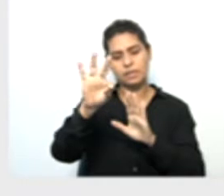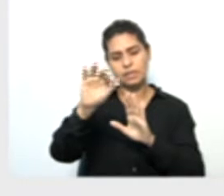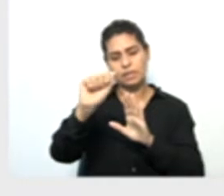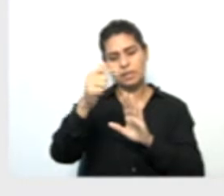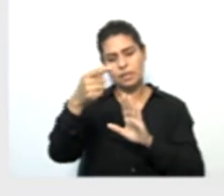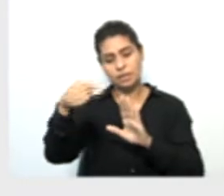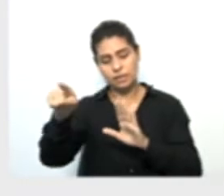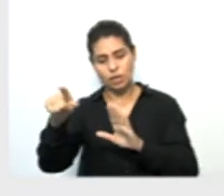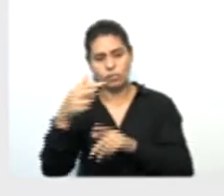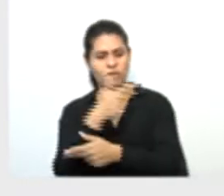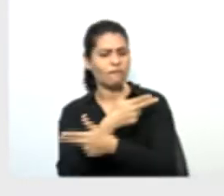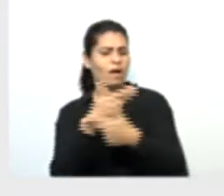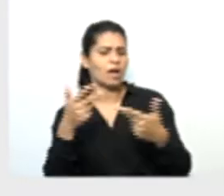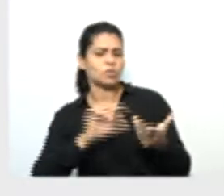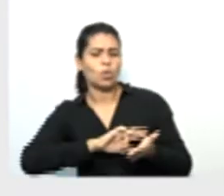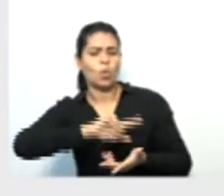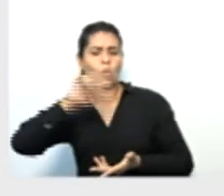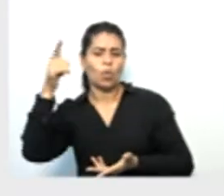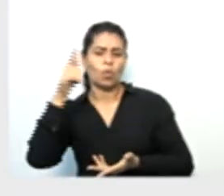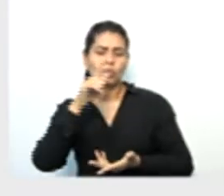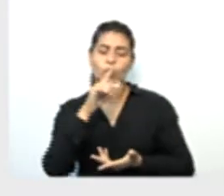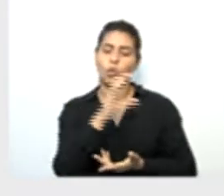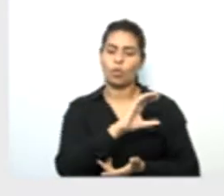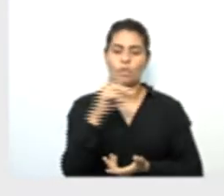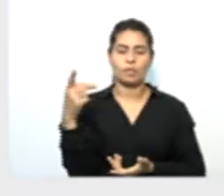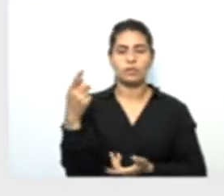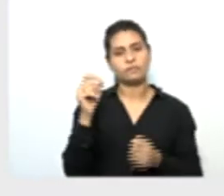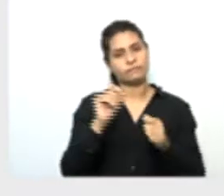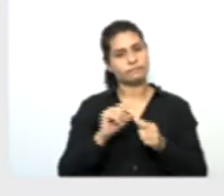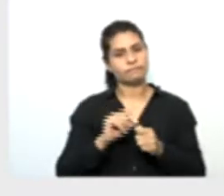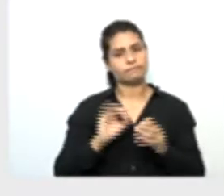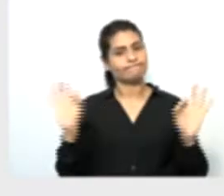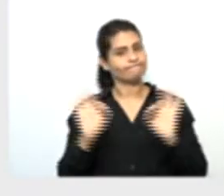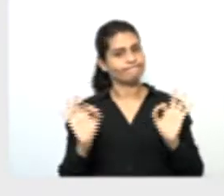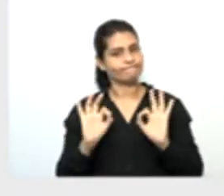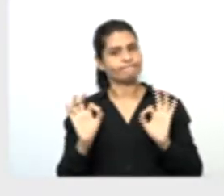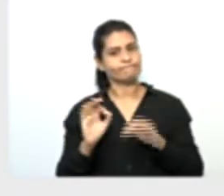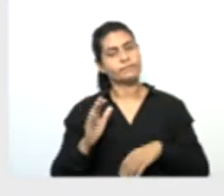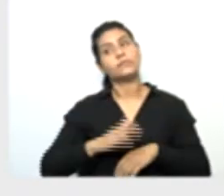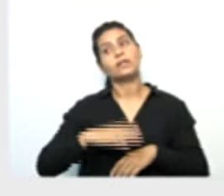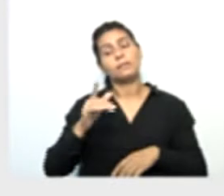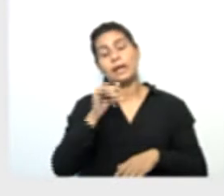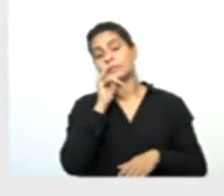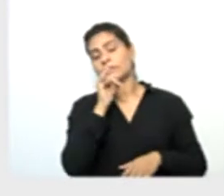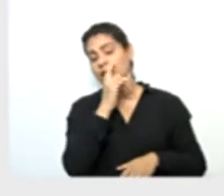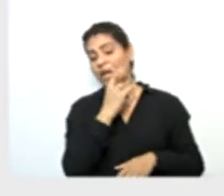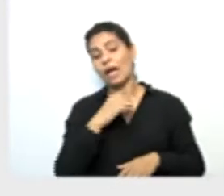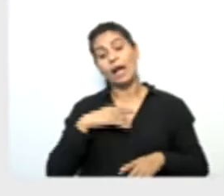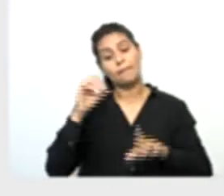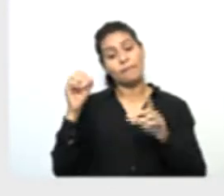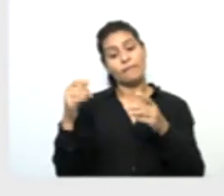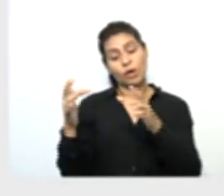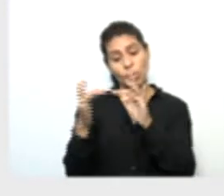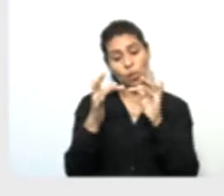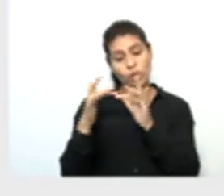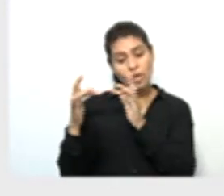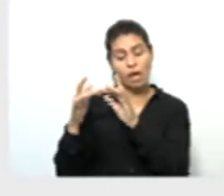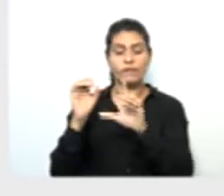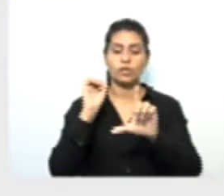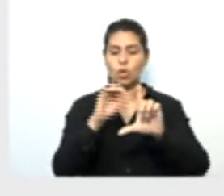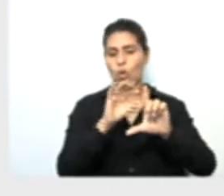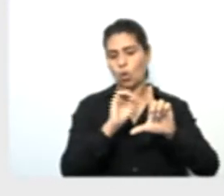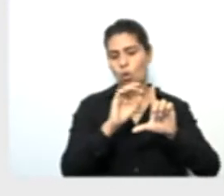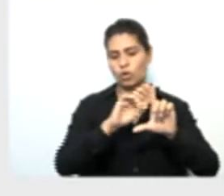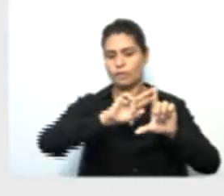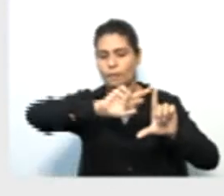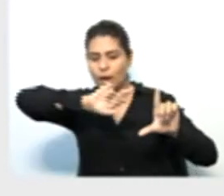gente vai ter vários meios, porque não é só a cooperativa que vai atuar. Ela tem que estar, no caso da cooperativa, ligada a várias redes de logística,